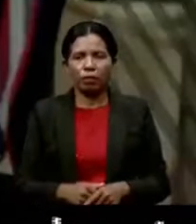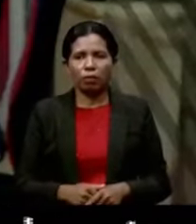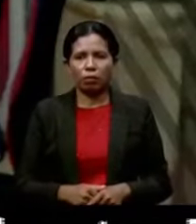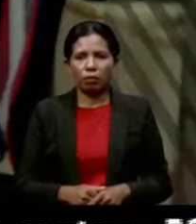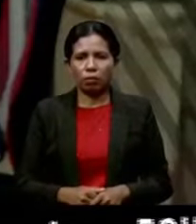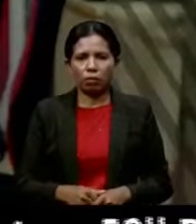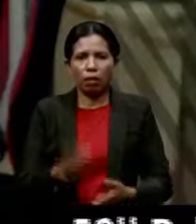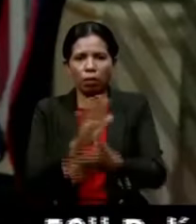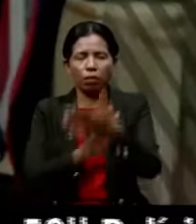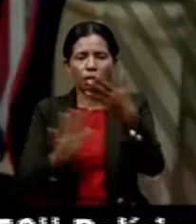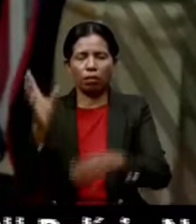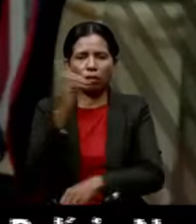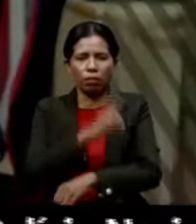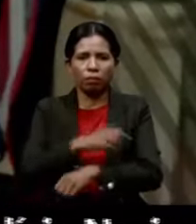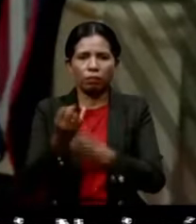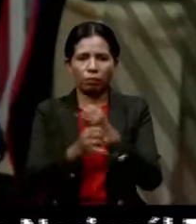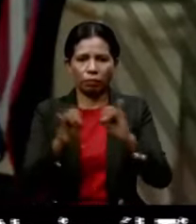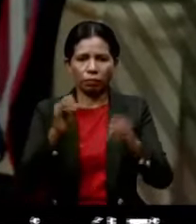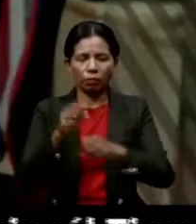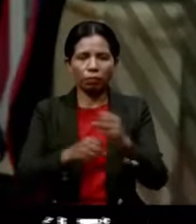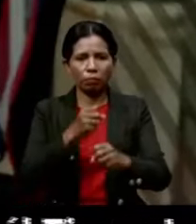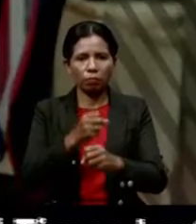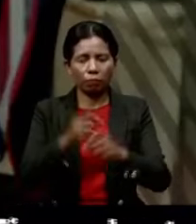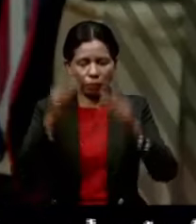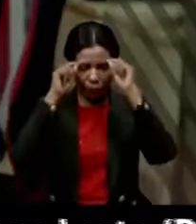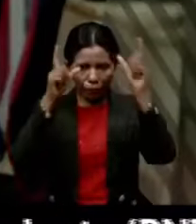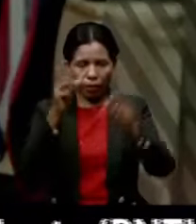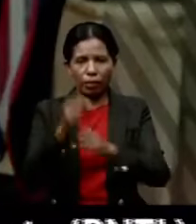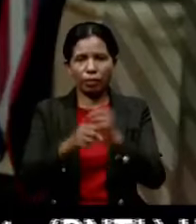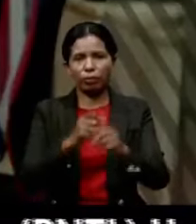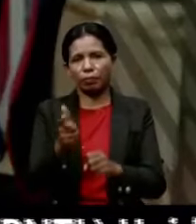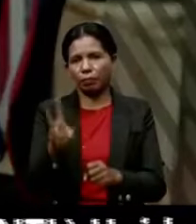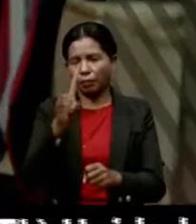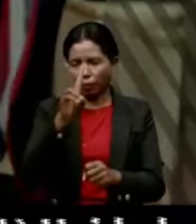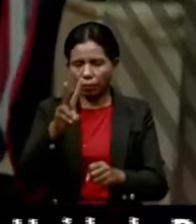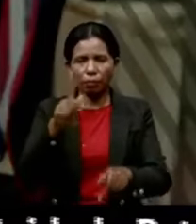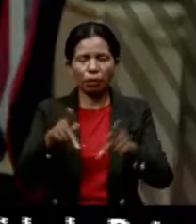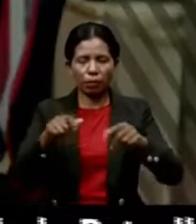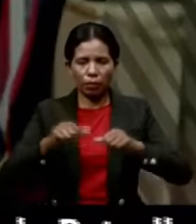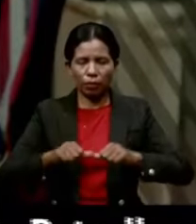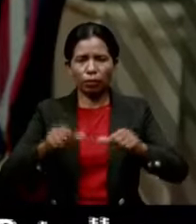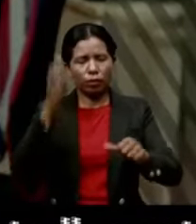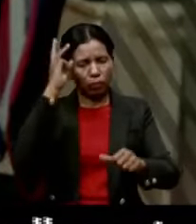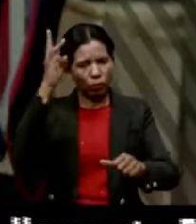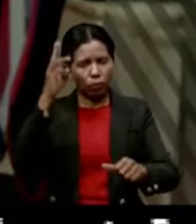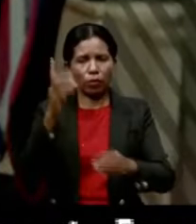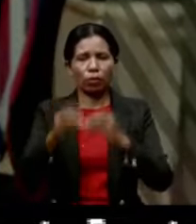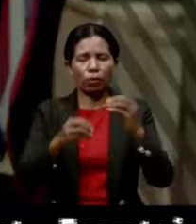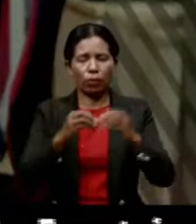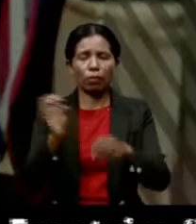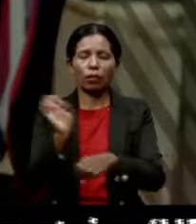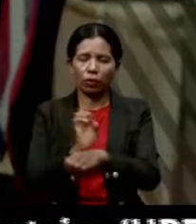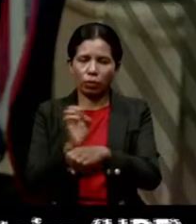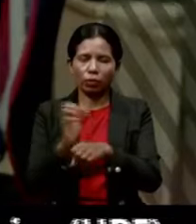Ia ambito comemoração loron restauração independência Timor-Leste niem badalar no senrua comunidade continua preocupa makas kona be economia